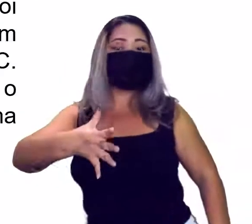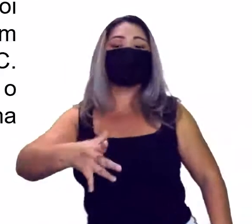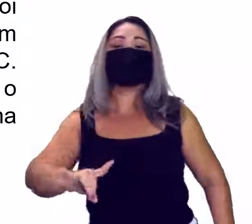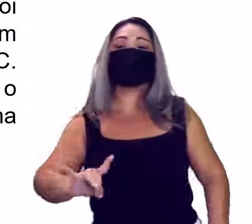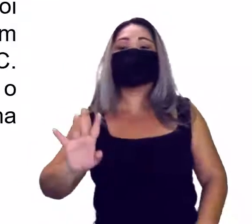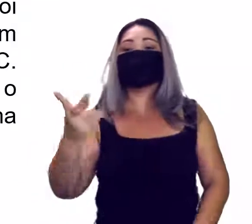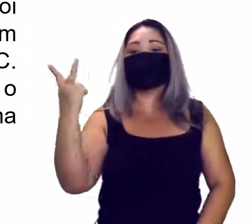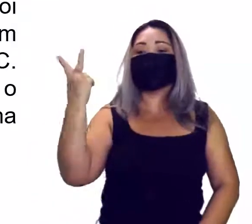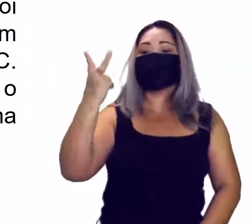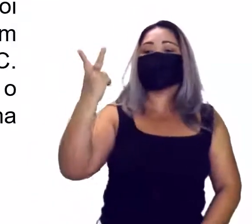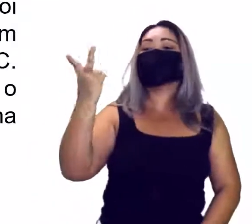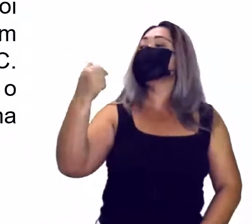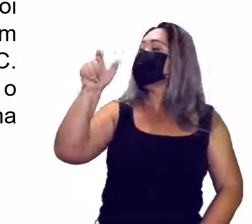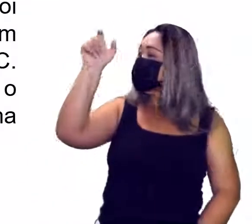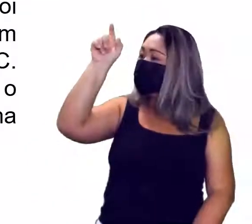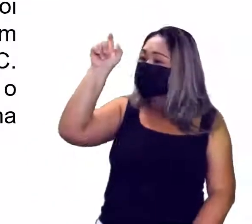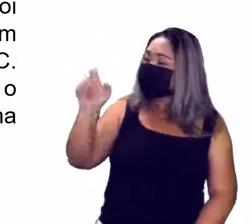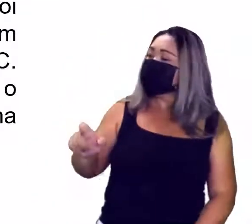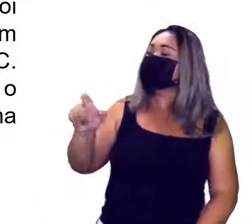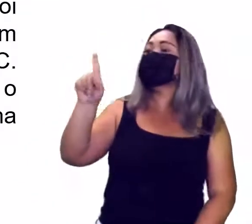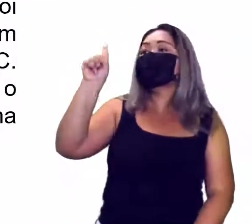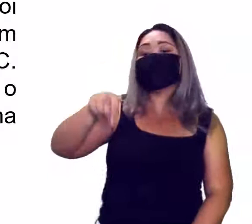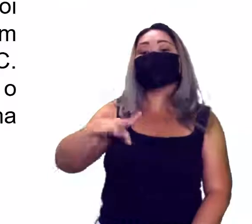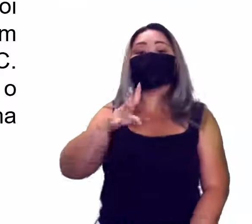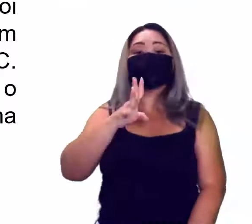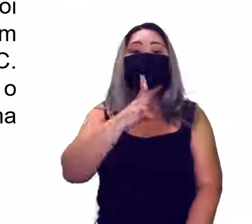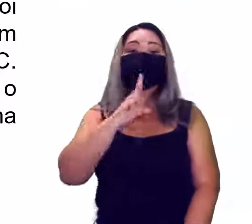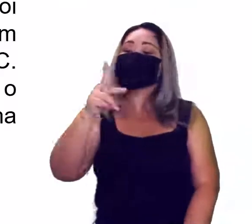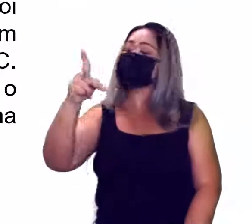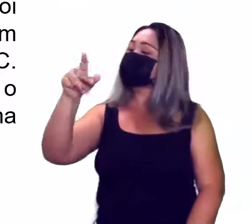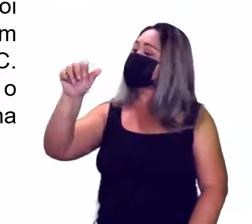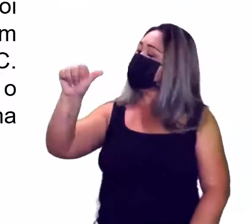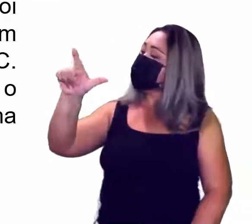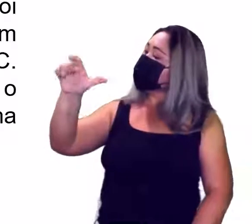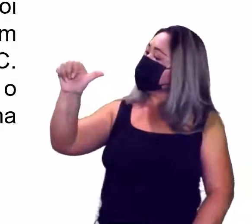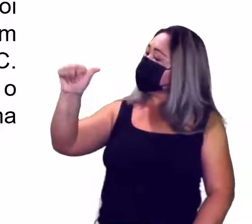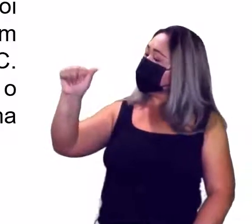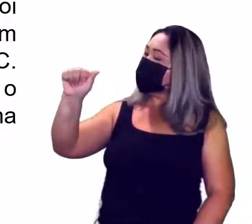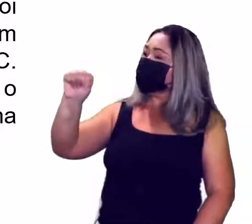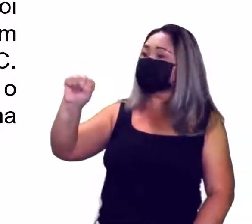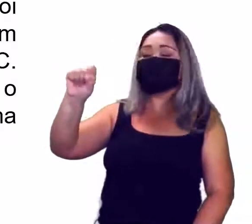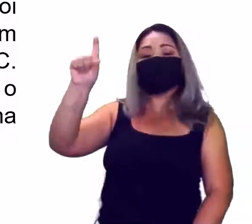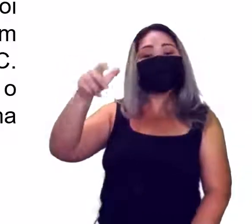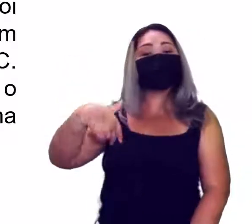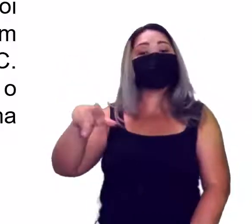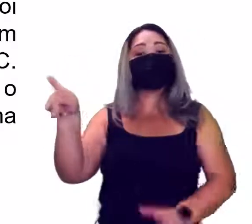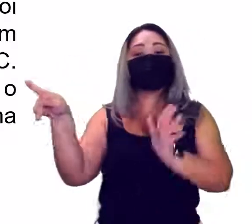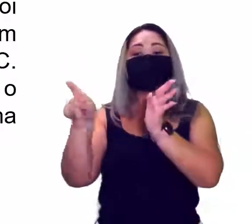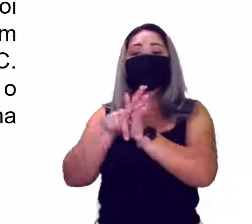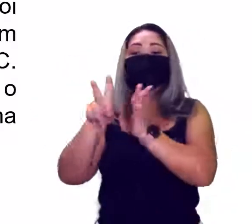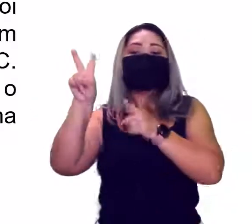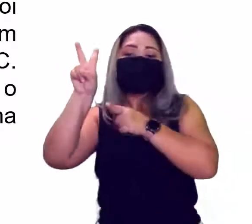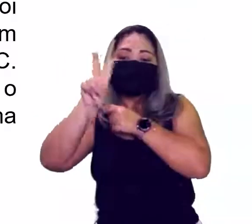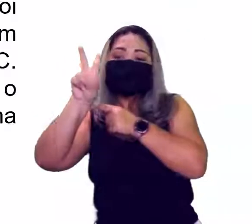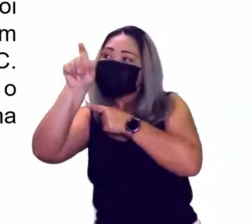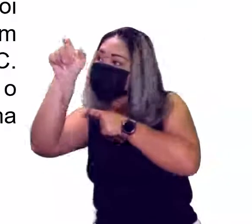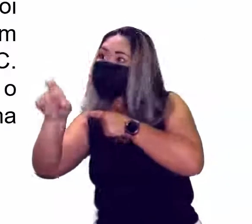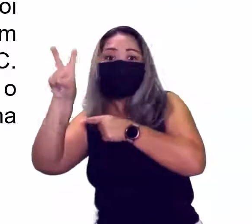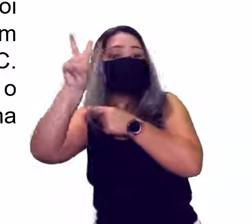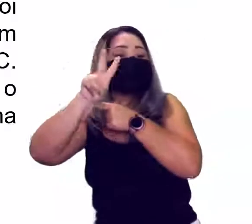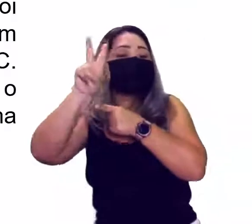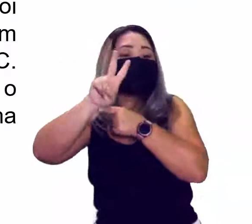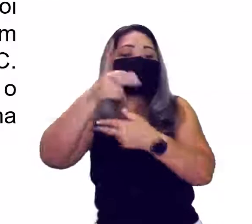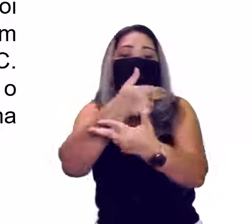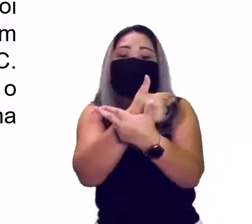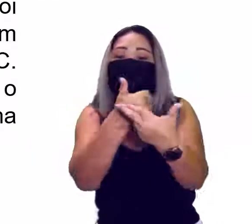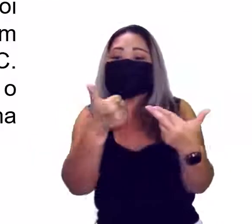Era também conhecida como Palas da Atena, né? Foi protetora de toda a Ática e de